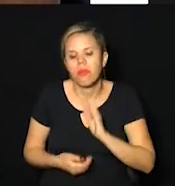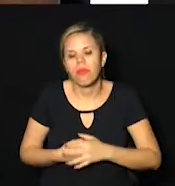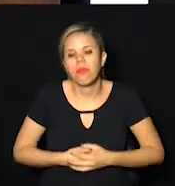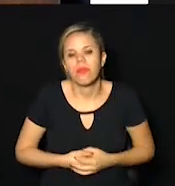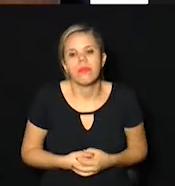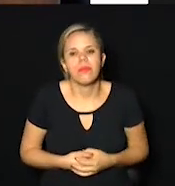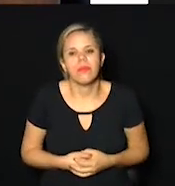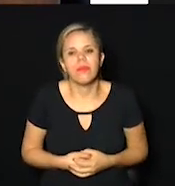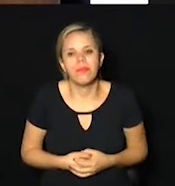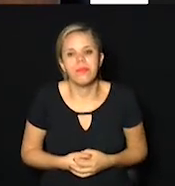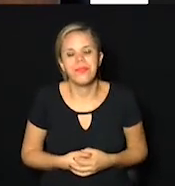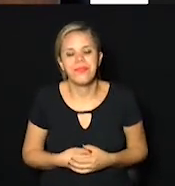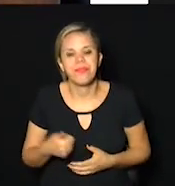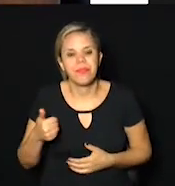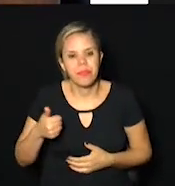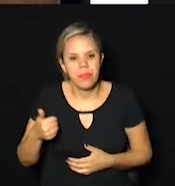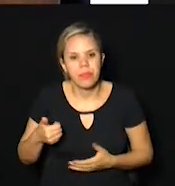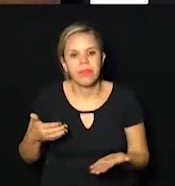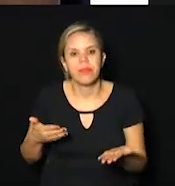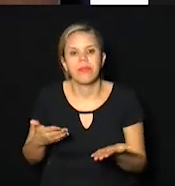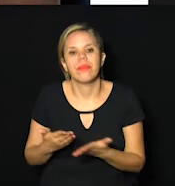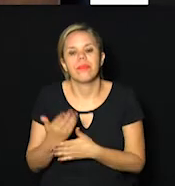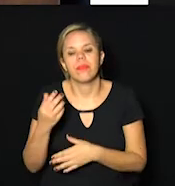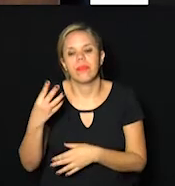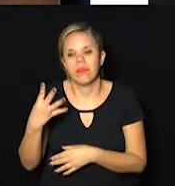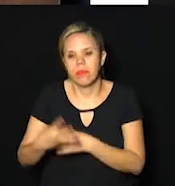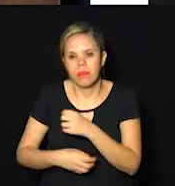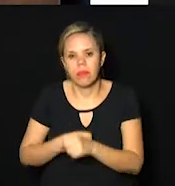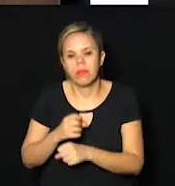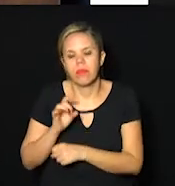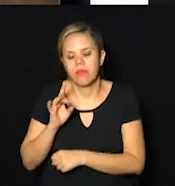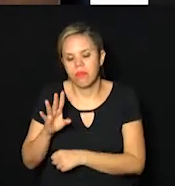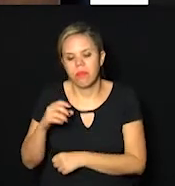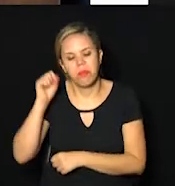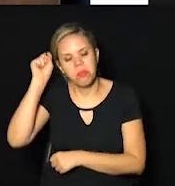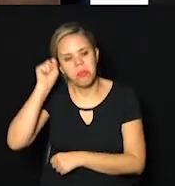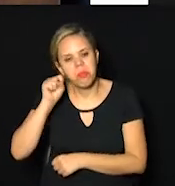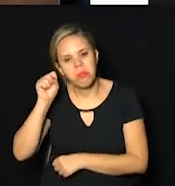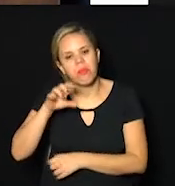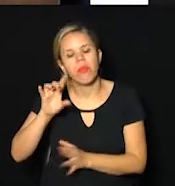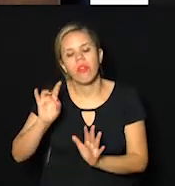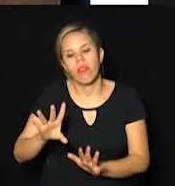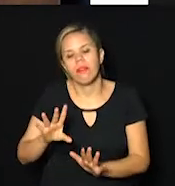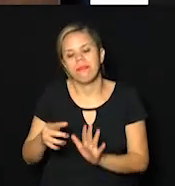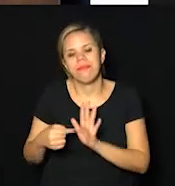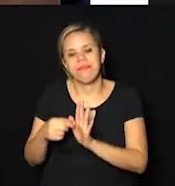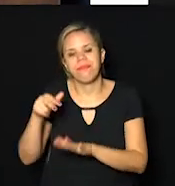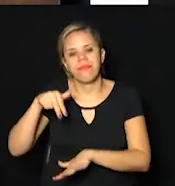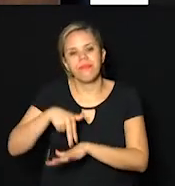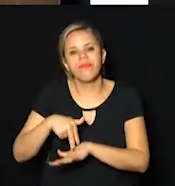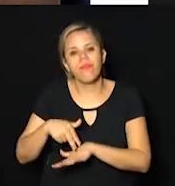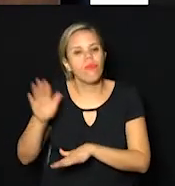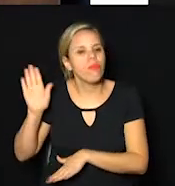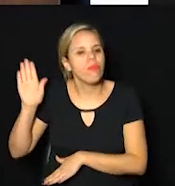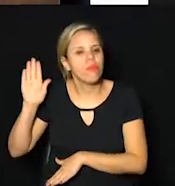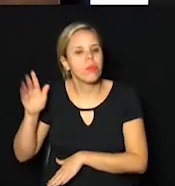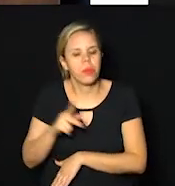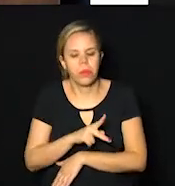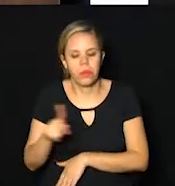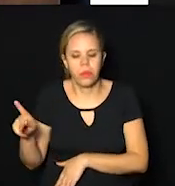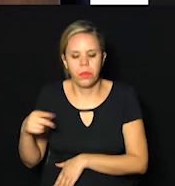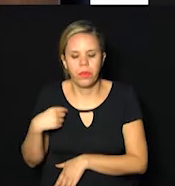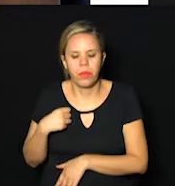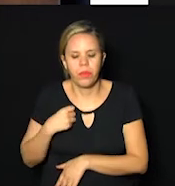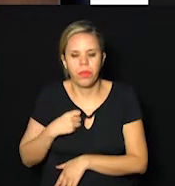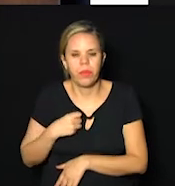e de primeiro mandato, 4 anos de mandato, quando ele se apresentou para ser candidato a presidente. E aí